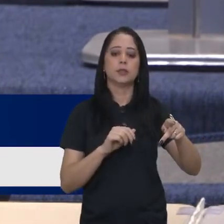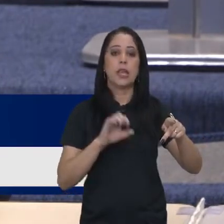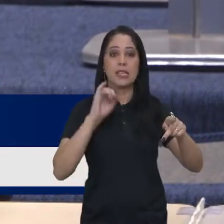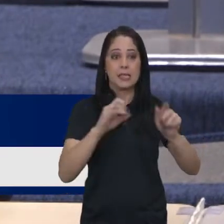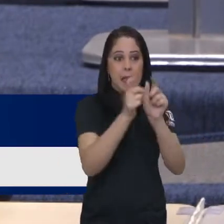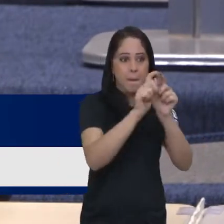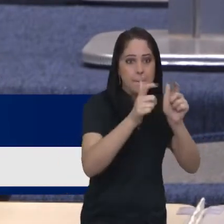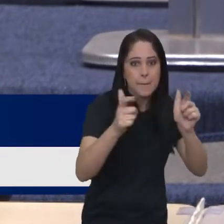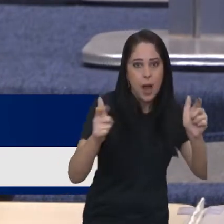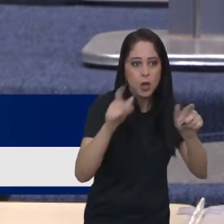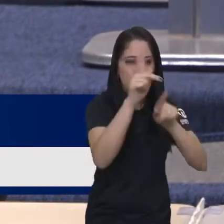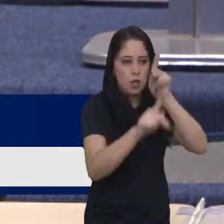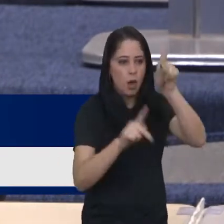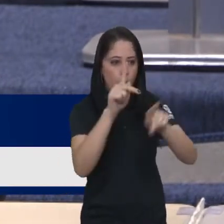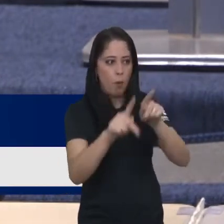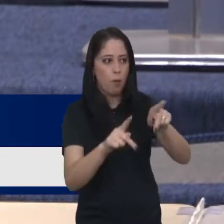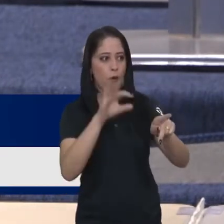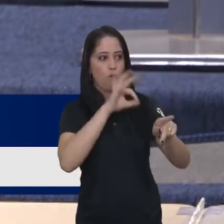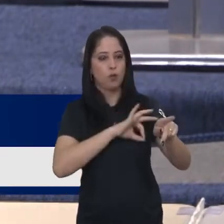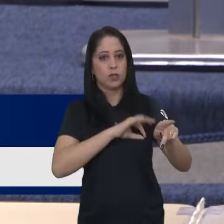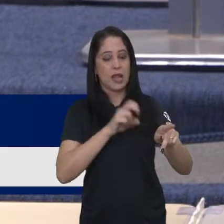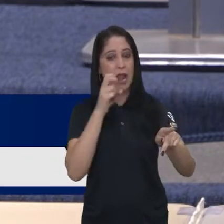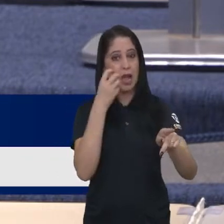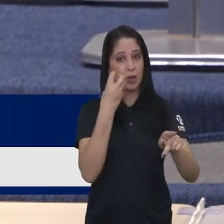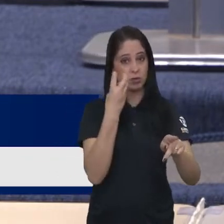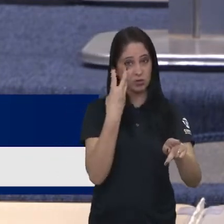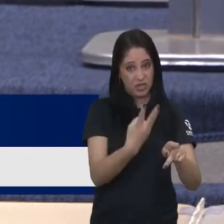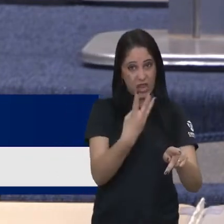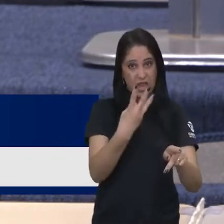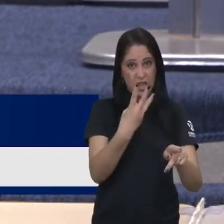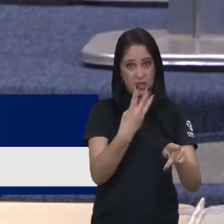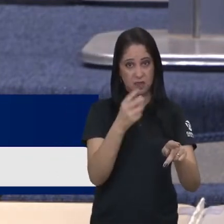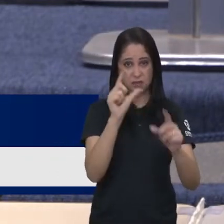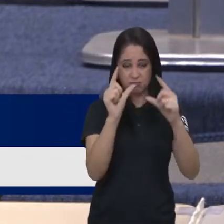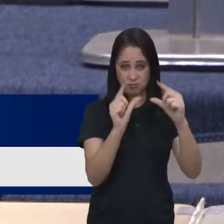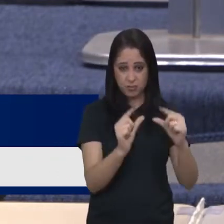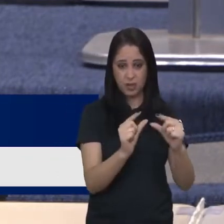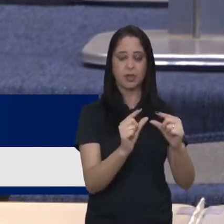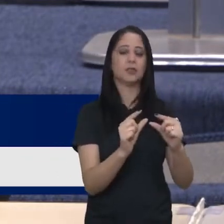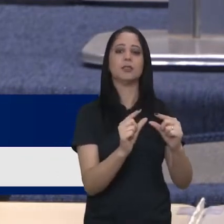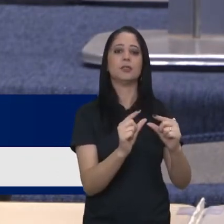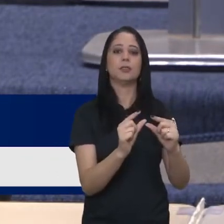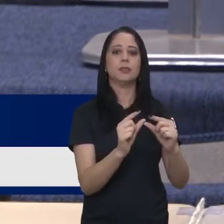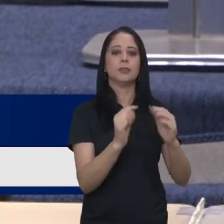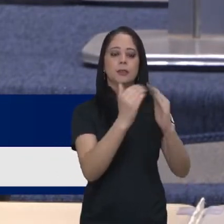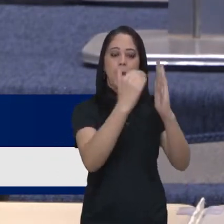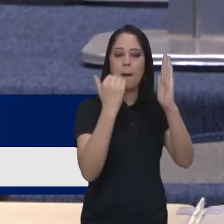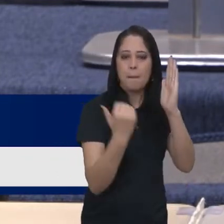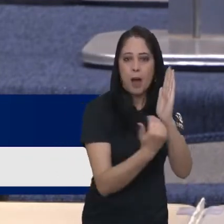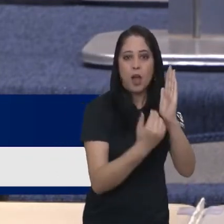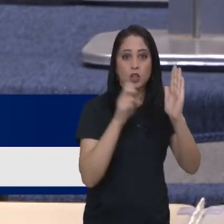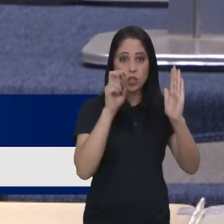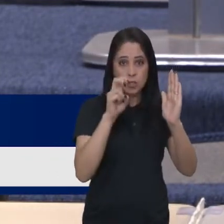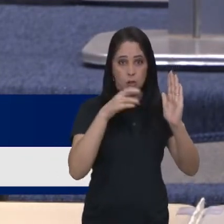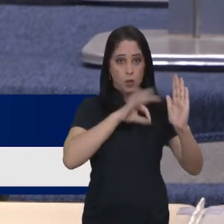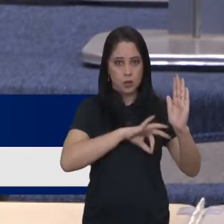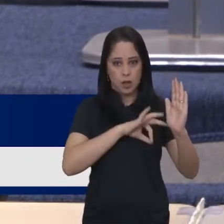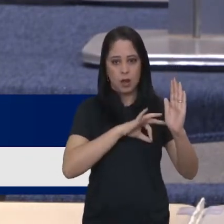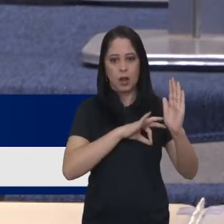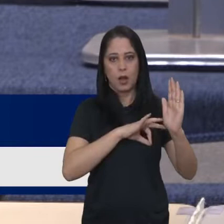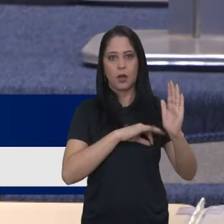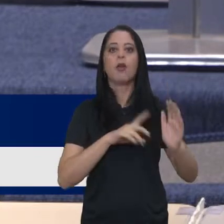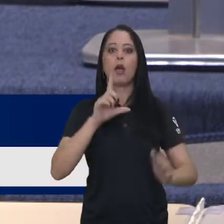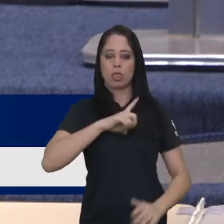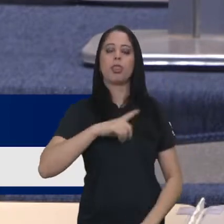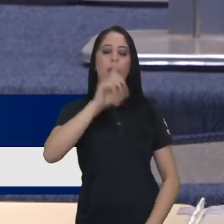Se a maior parte da população daquele bairro oferece renda inferior a cinco salários mínimos de renda